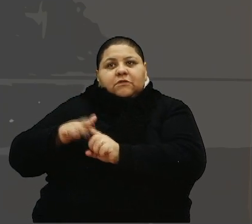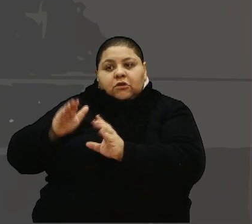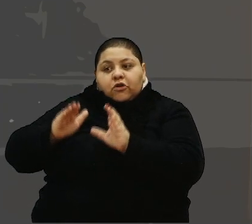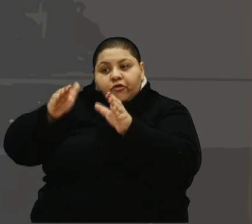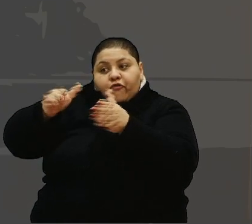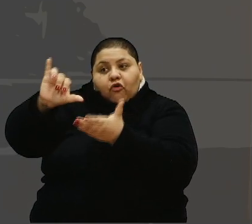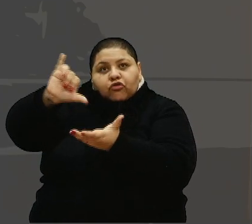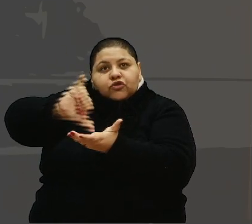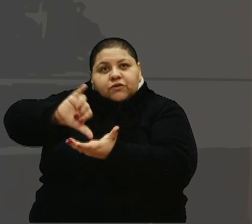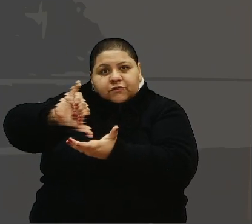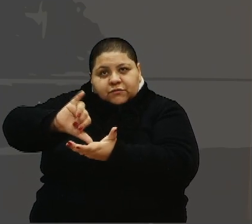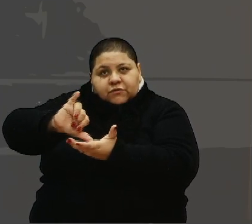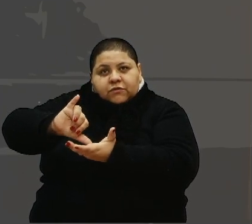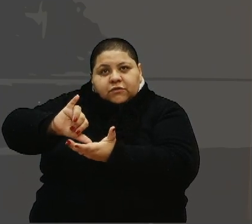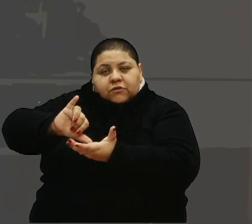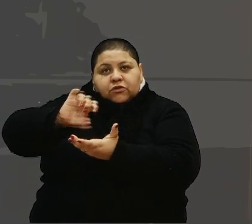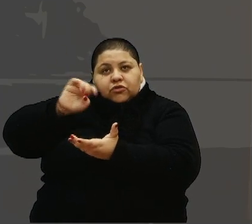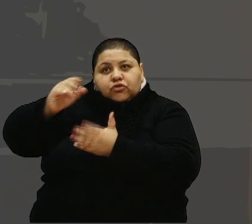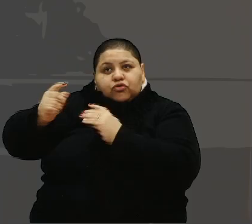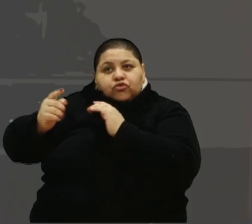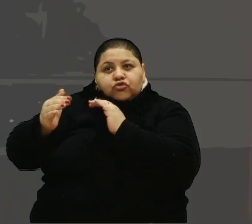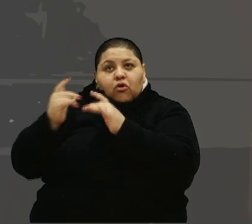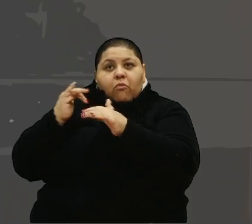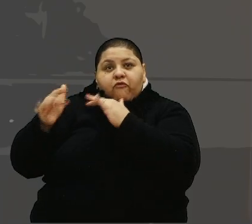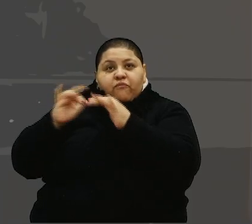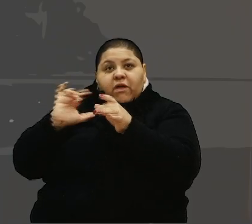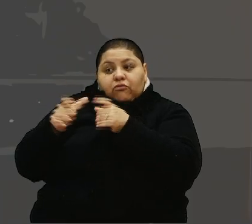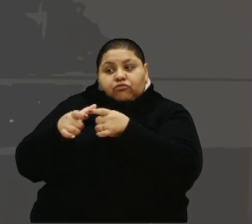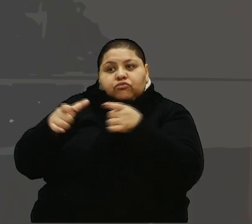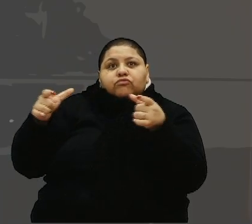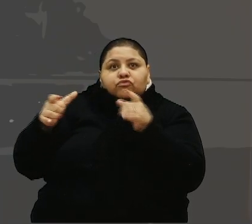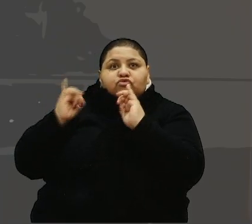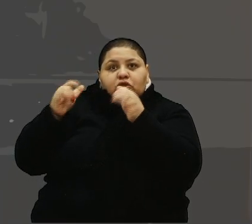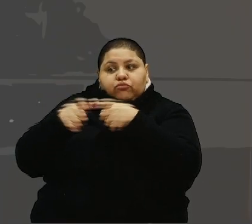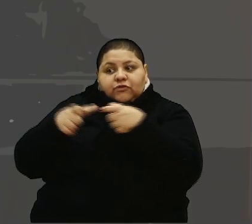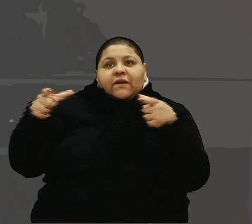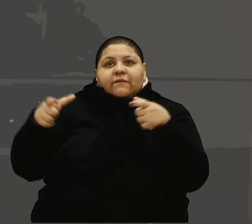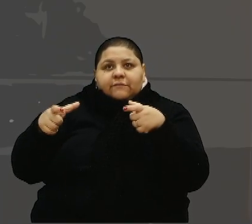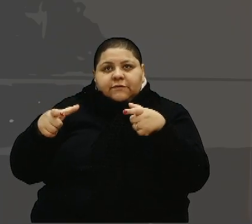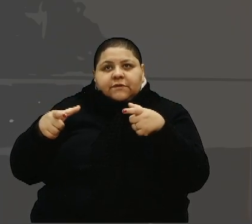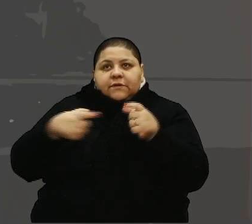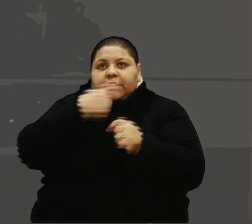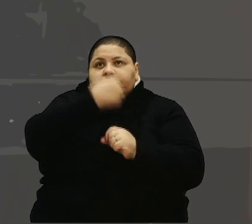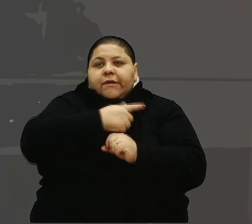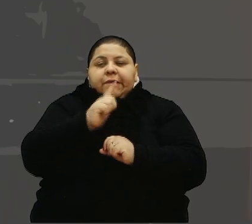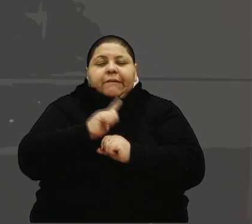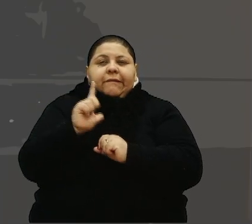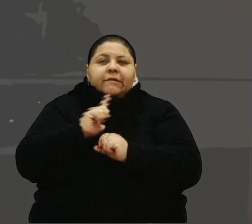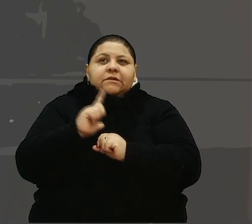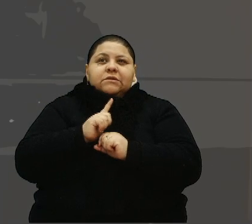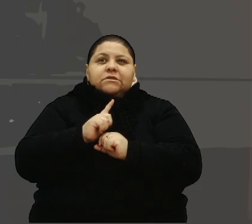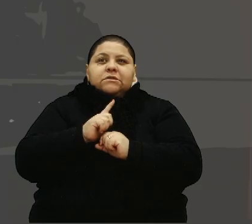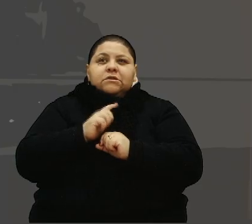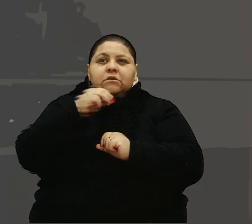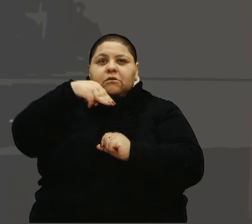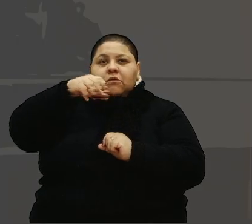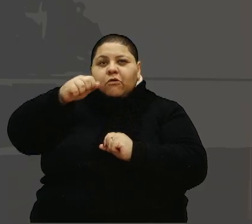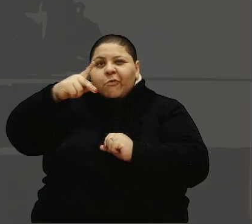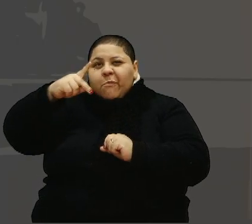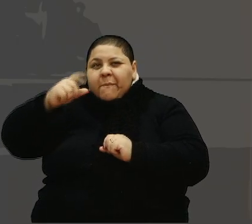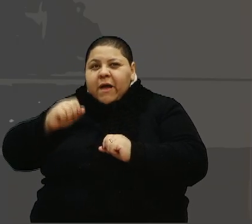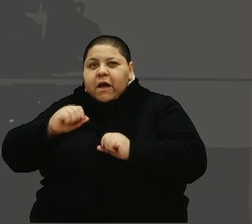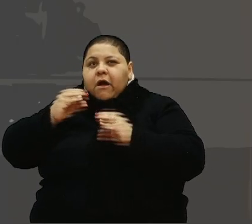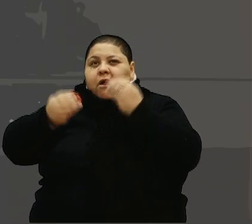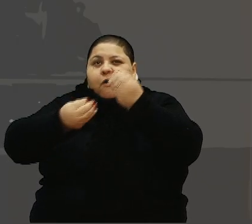no centro, então, só o tráfego dos grandes eixos. Ali nós temos um mapa bem real